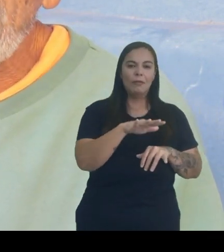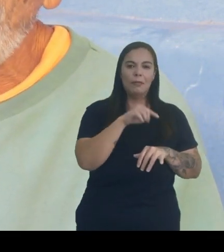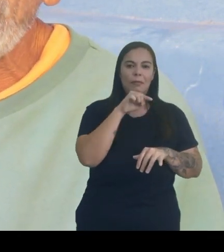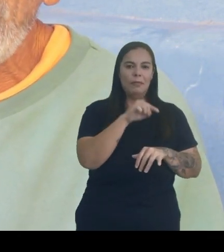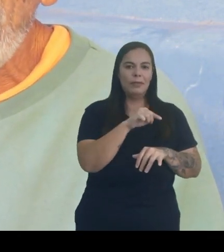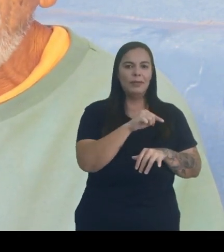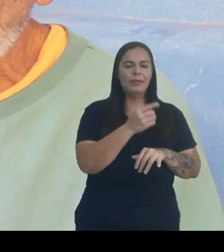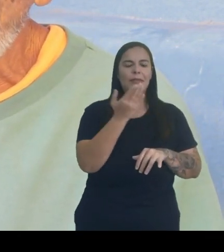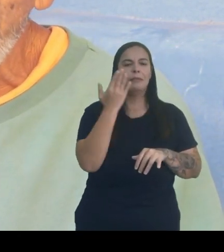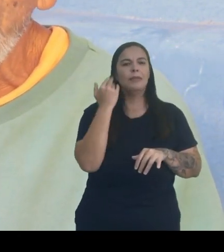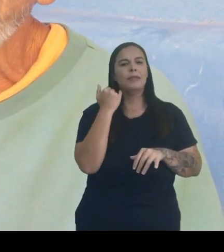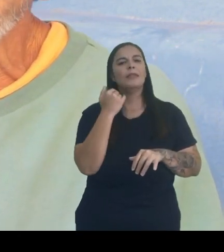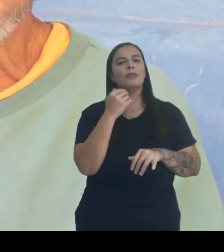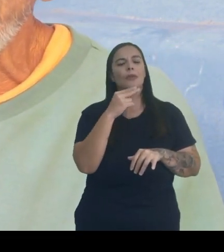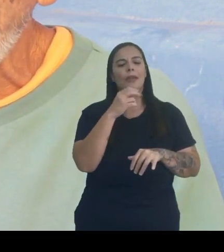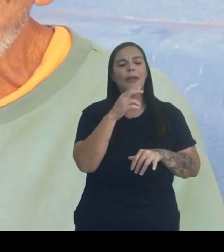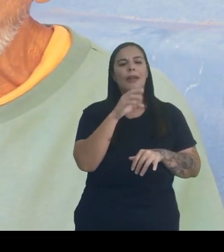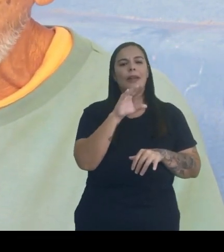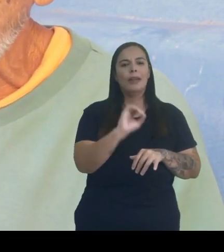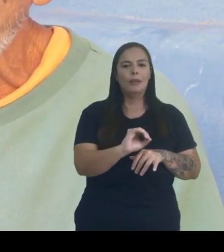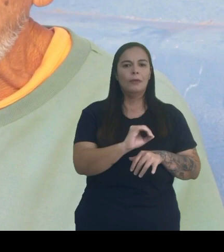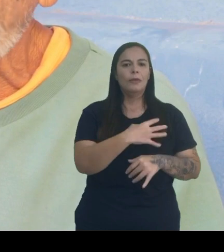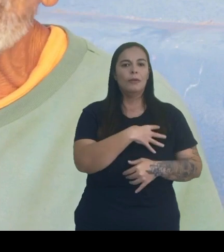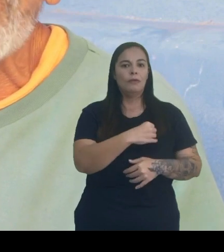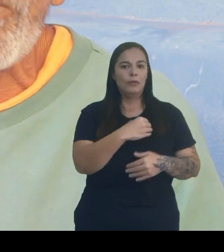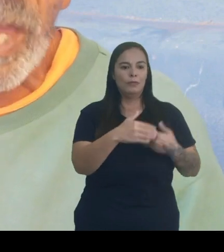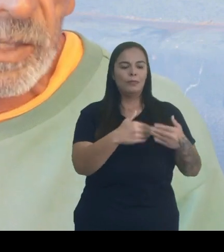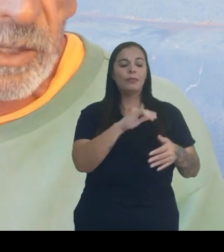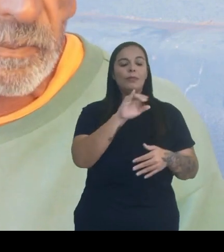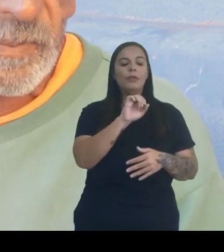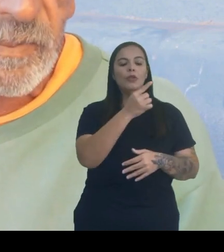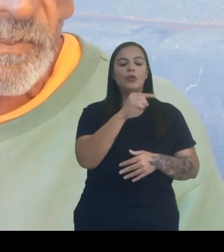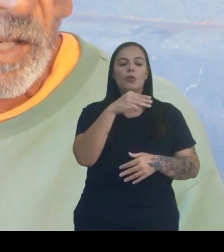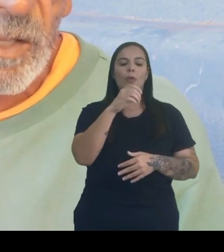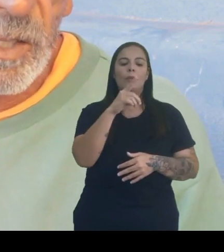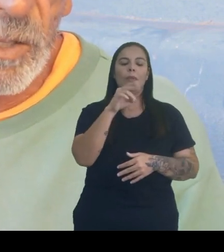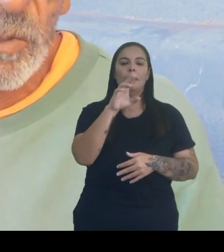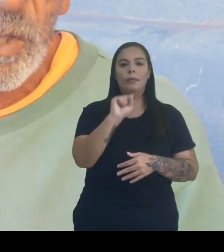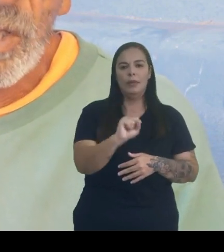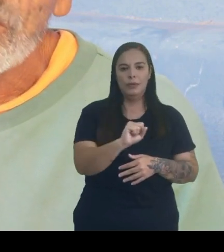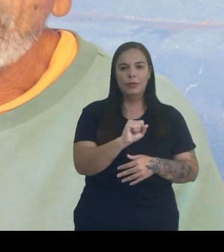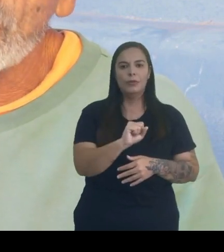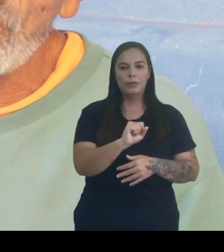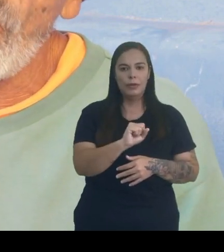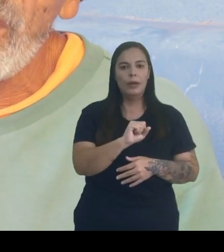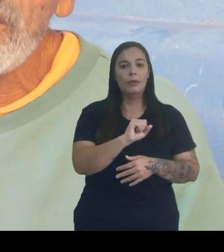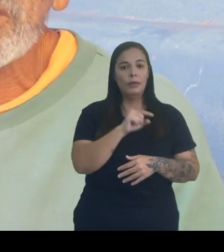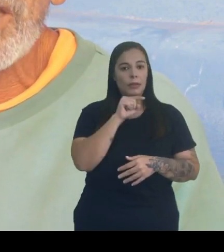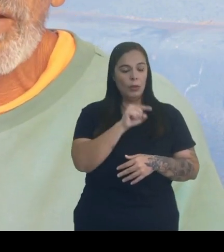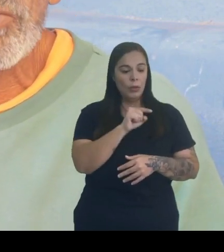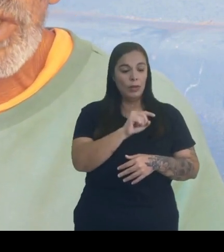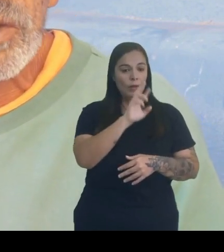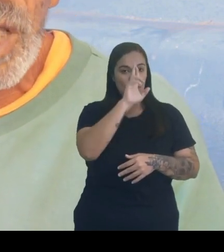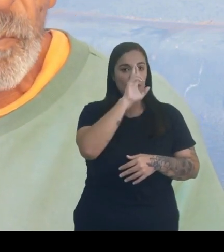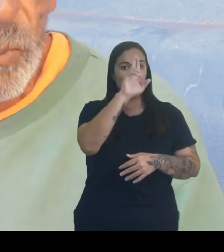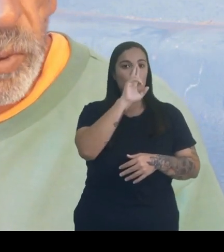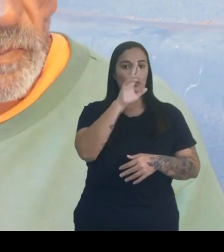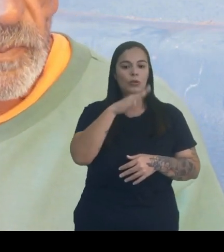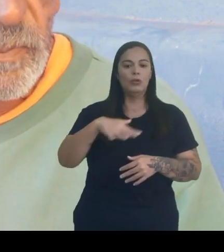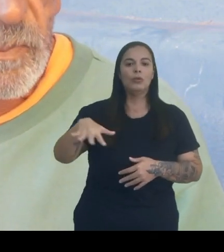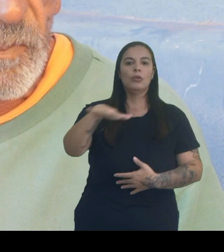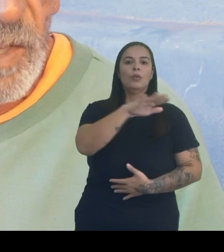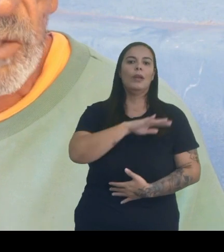esse armazém foi de Lelego, filho do homem que era Itaipu, João Mendes, entendeu? João Mendes, que era o dono de